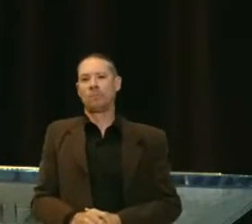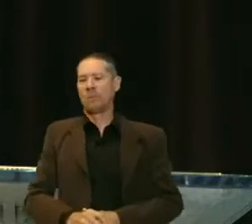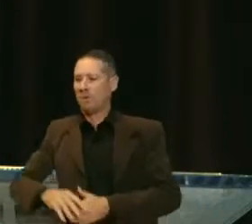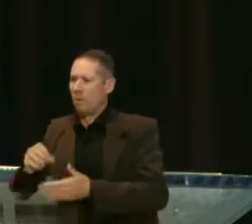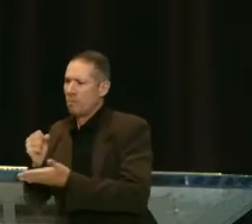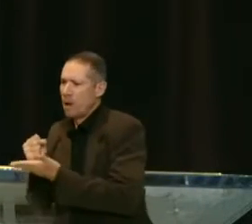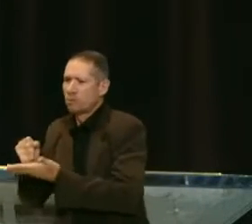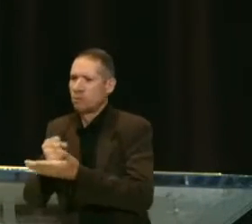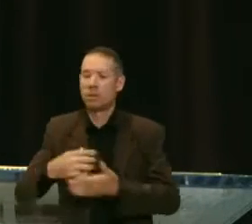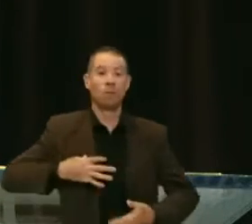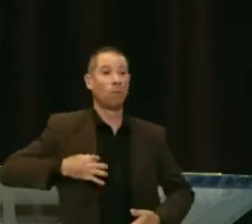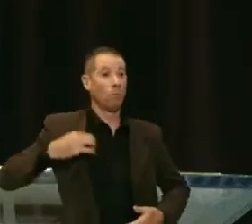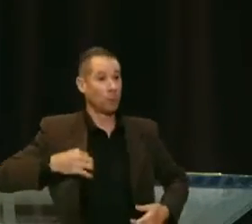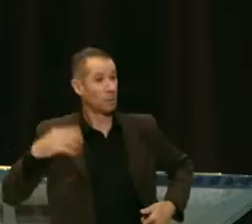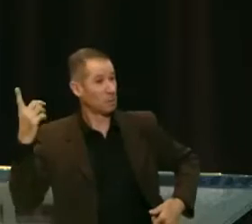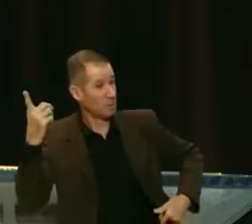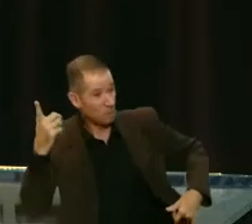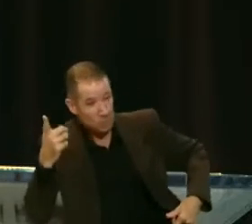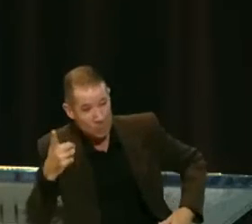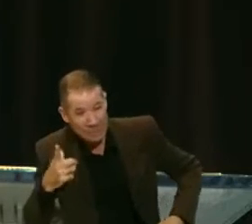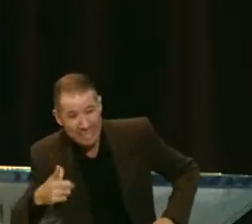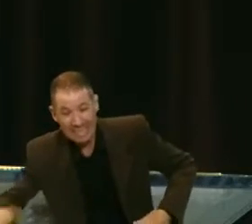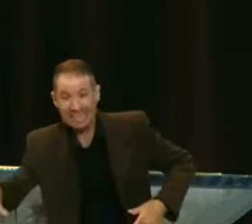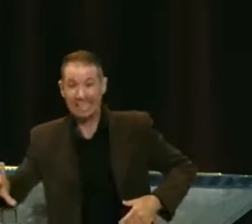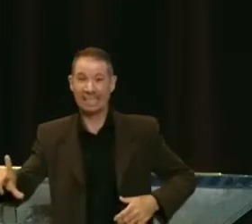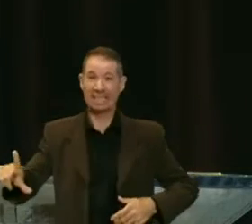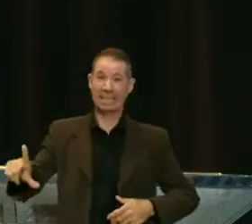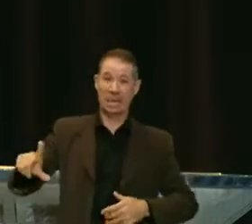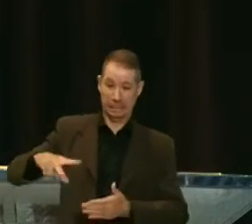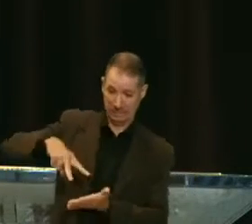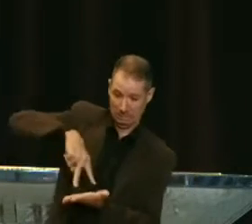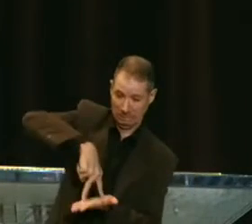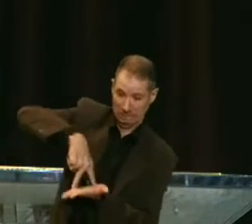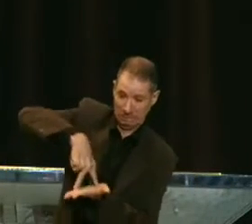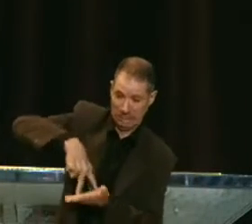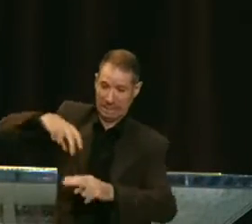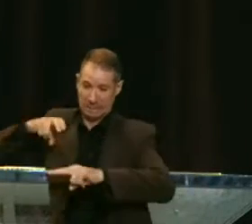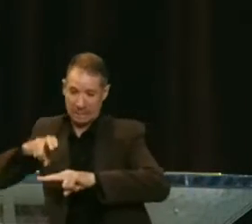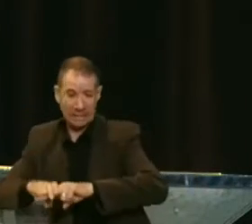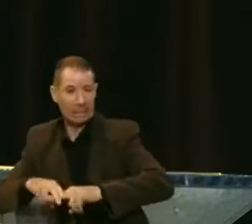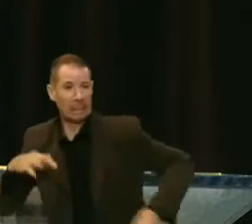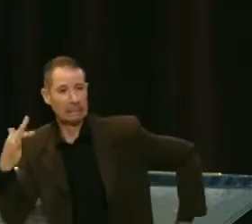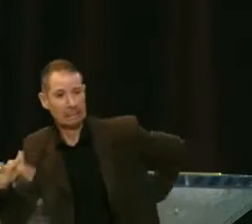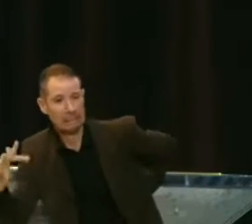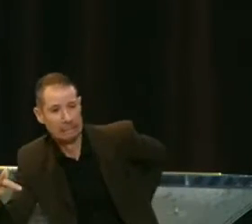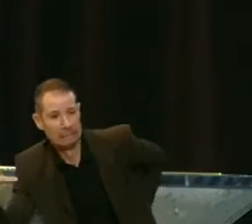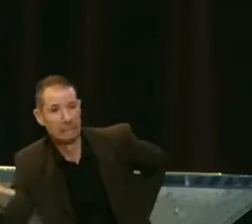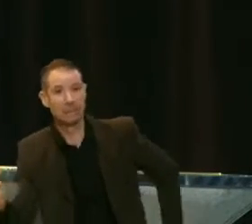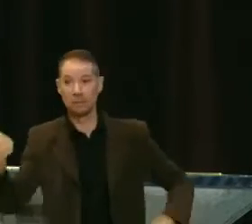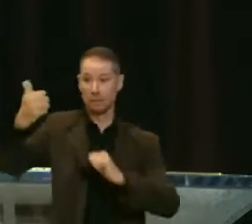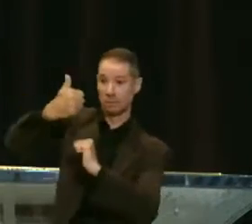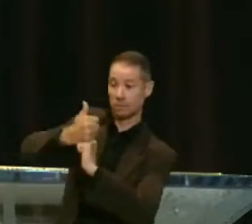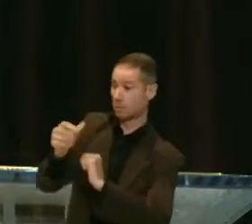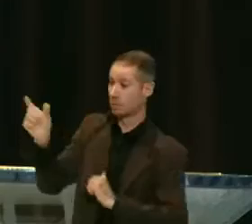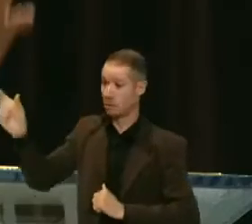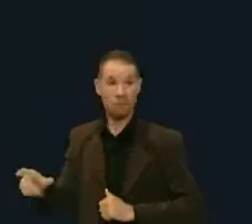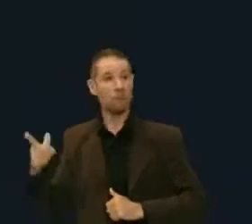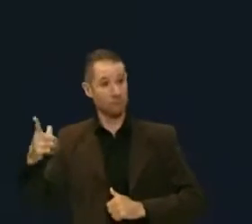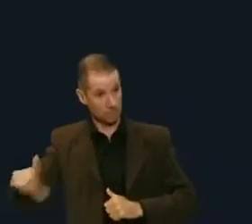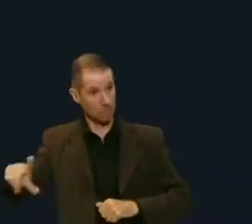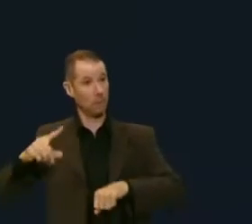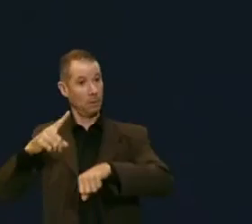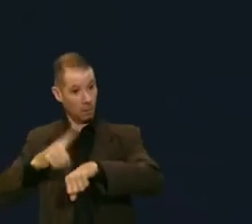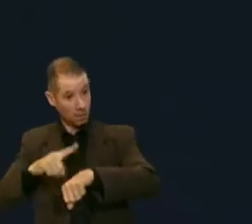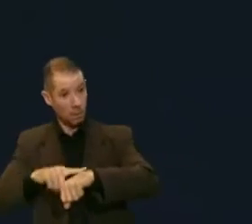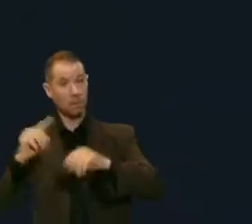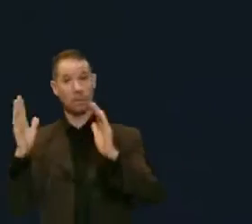ajudando como voluntária, e ela não conseguia nem ficar de pé, teve que sentar, pediu para alguém a substituir. Mas na